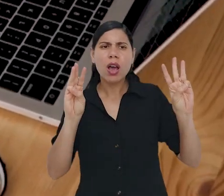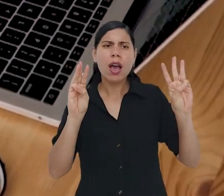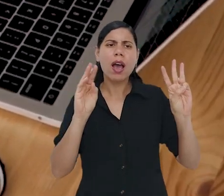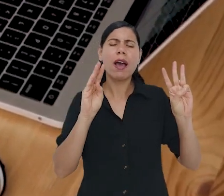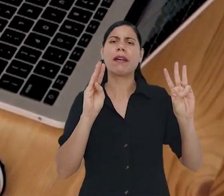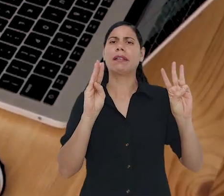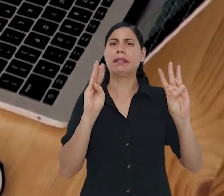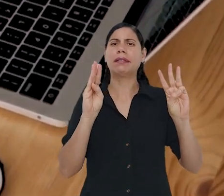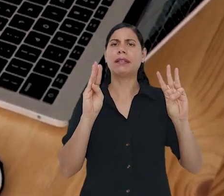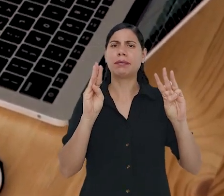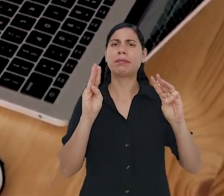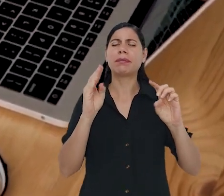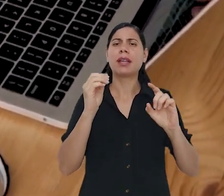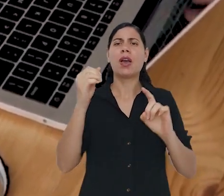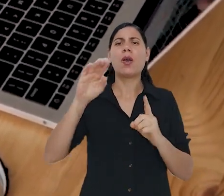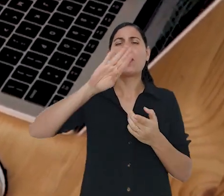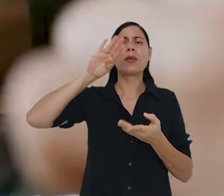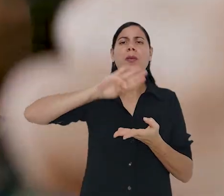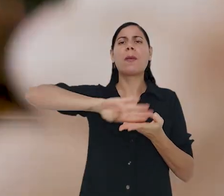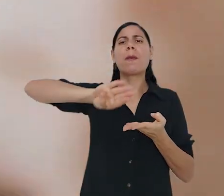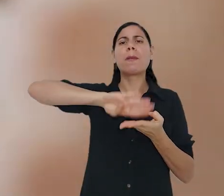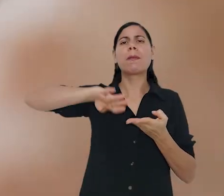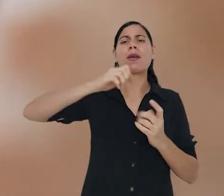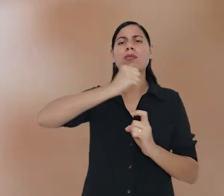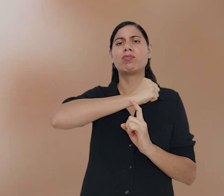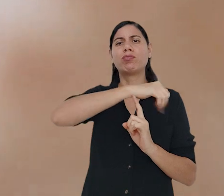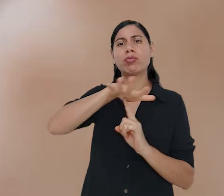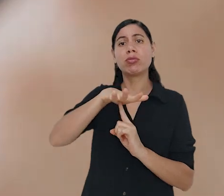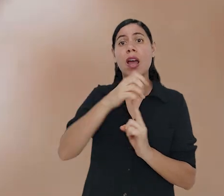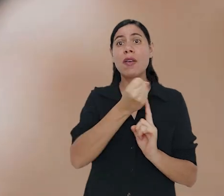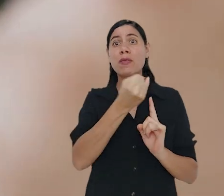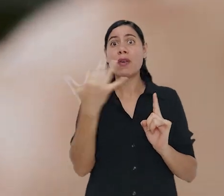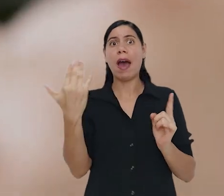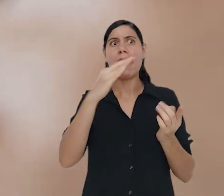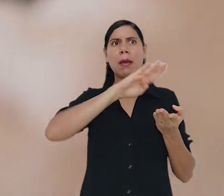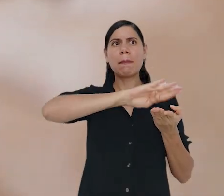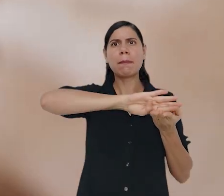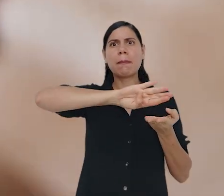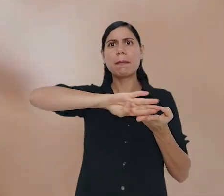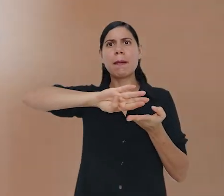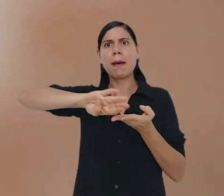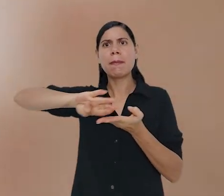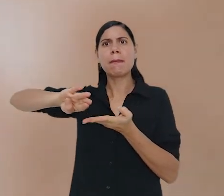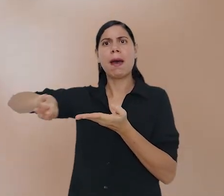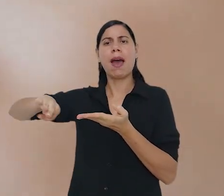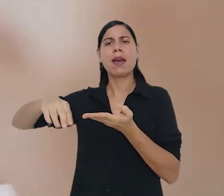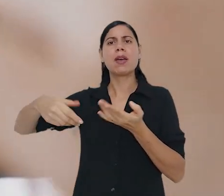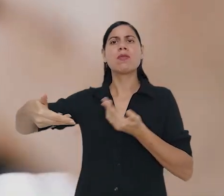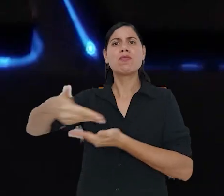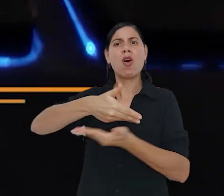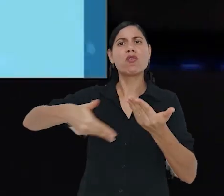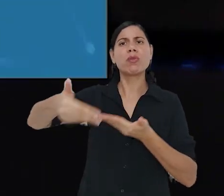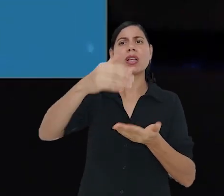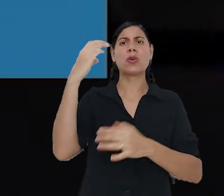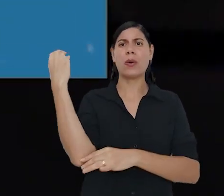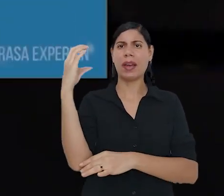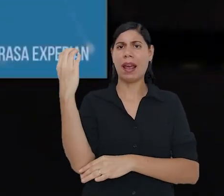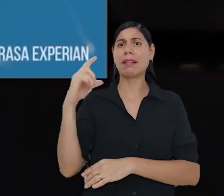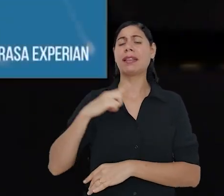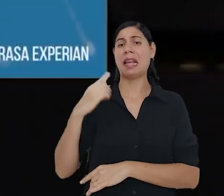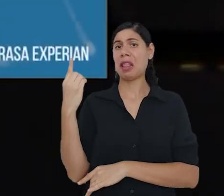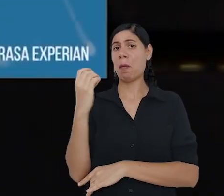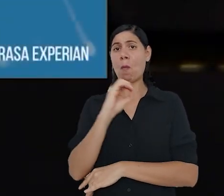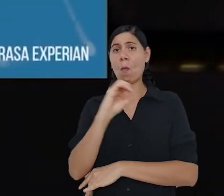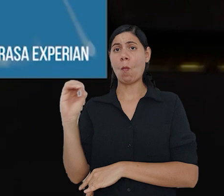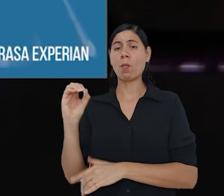descobriu que haviam várias contas em seu nome, nenhuma com débitos, mas com várias movimentações nos cartões de crédito. Só em